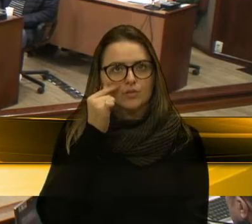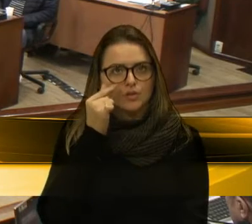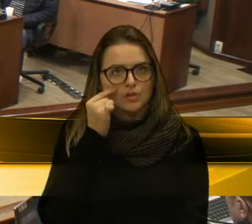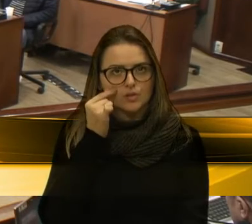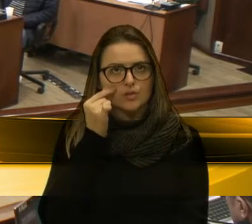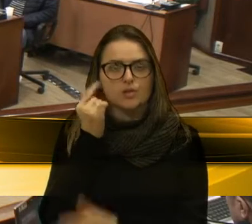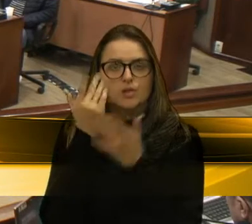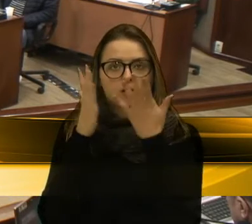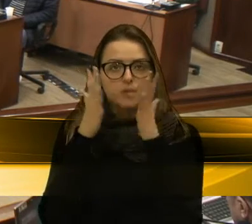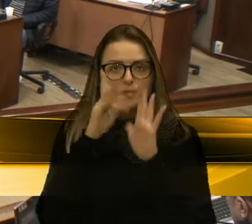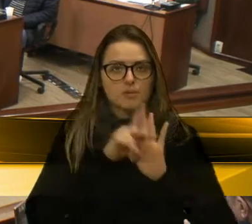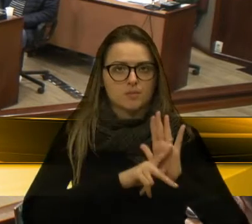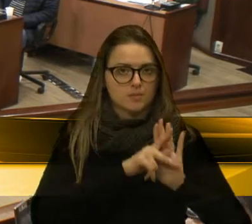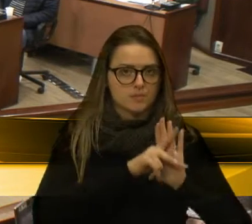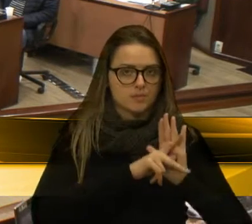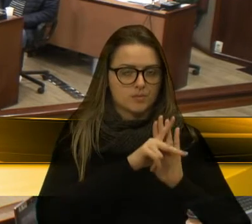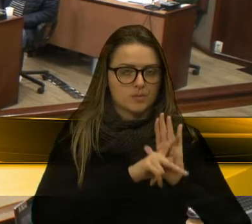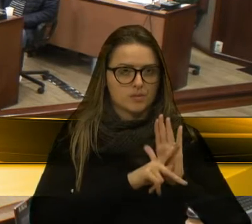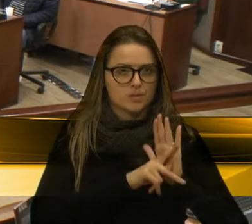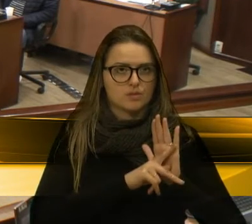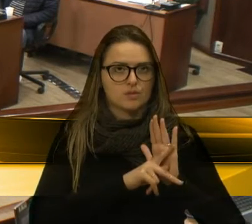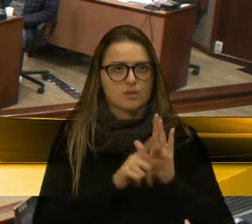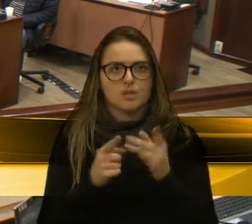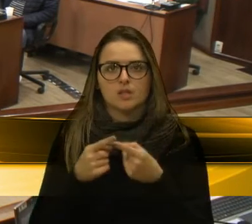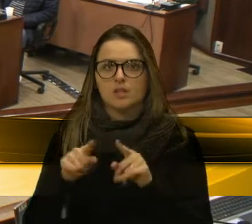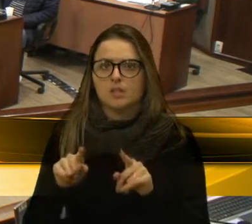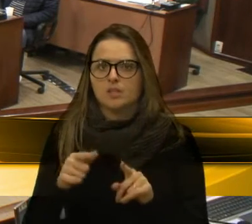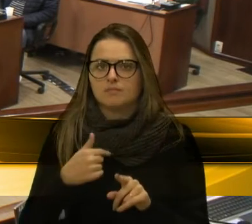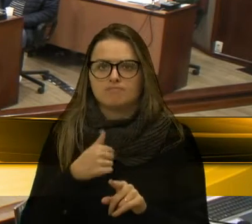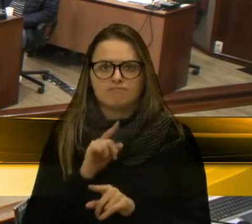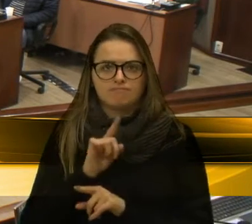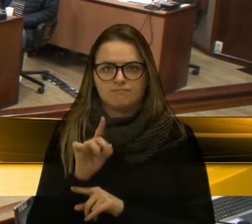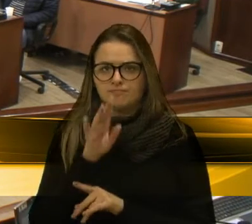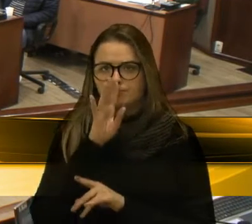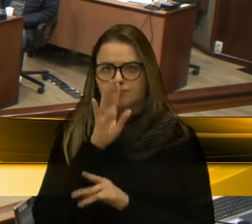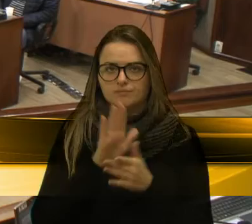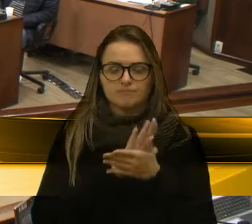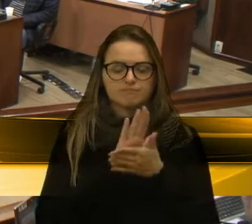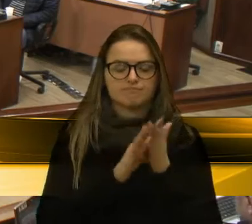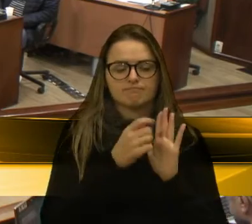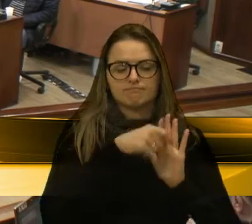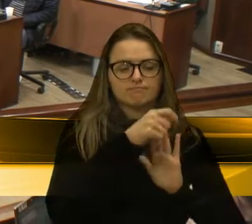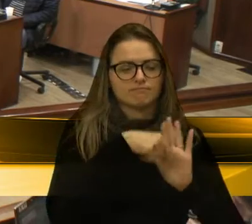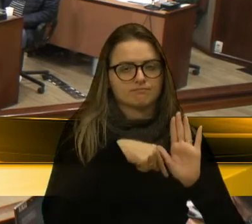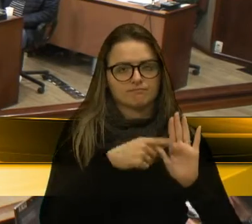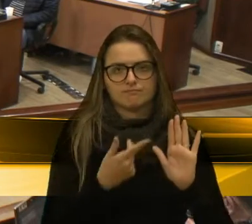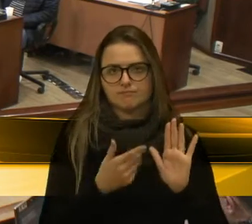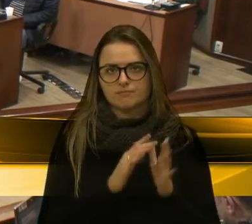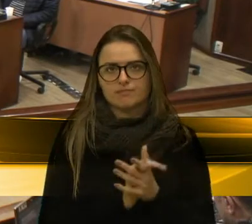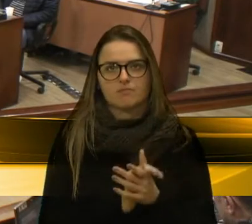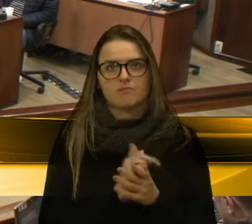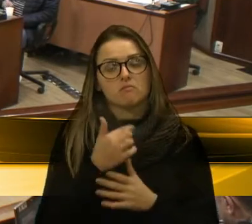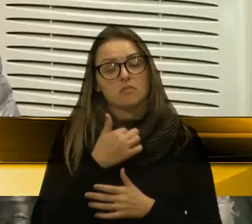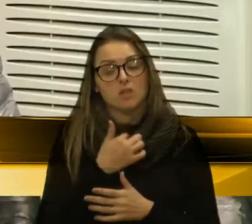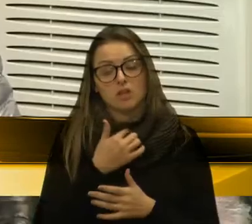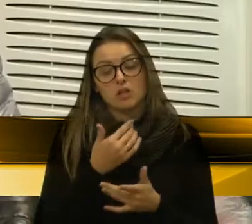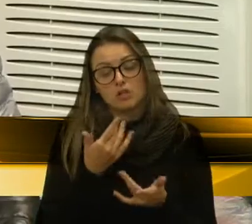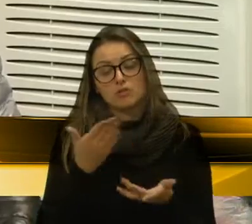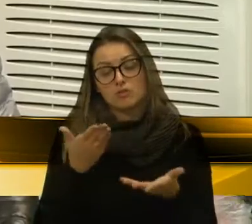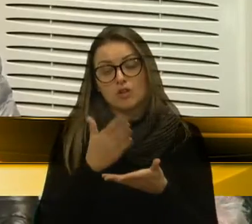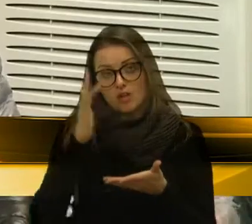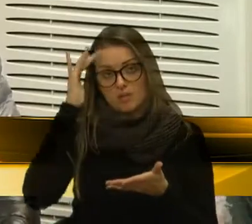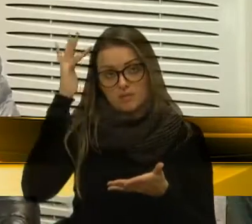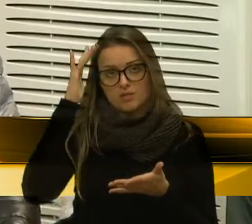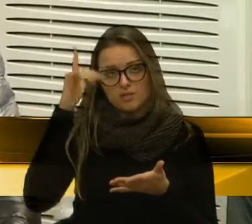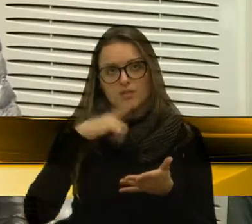projeto mas eu não vi isso não me surpreendo com veto o vereador elói pelo contrário até imaginava